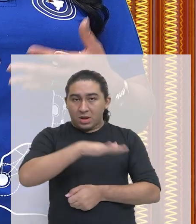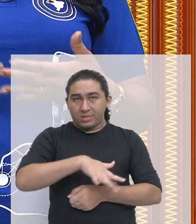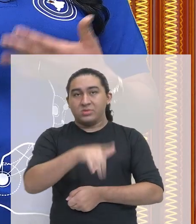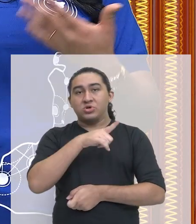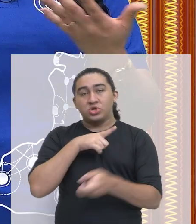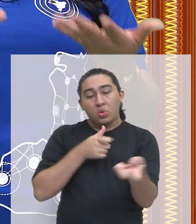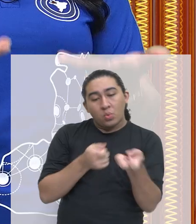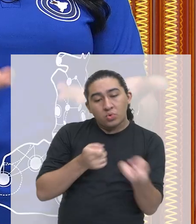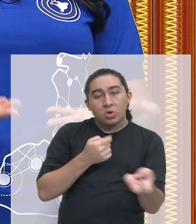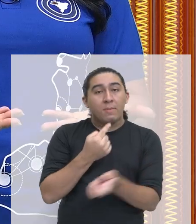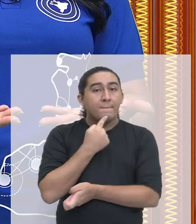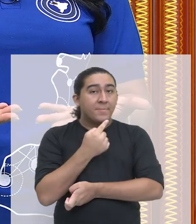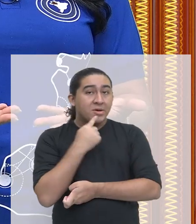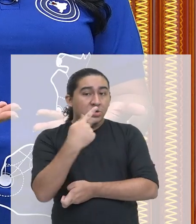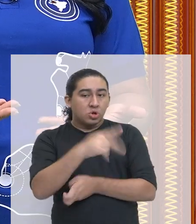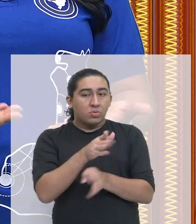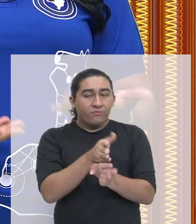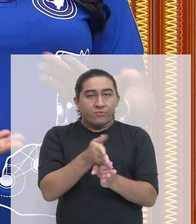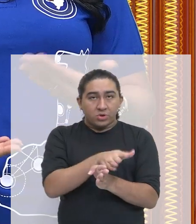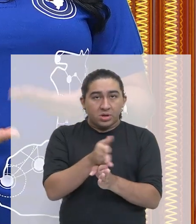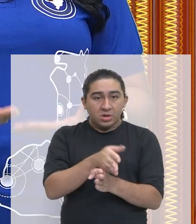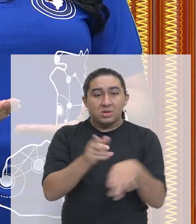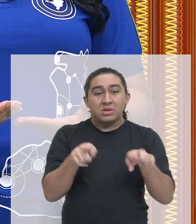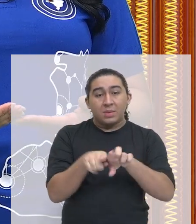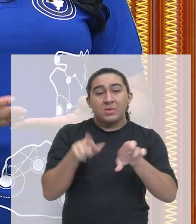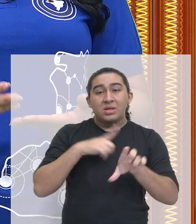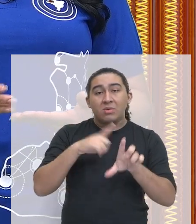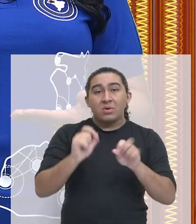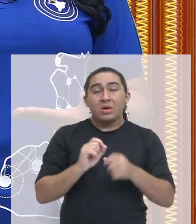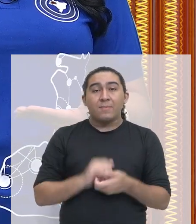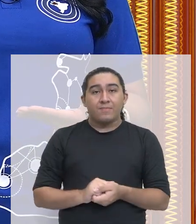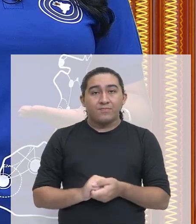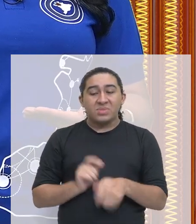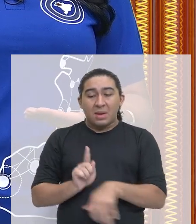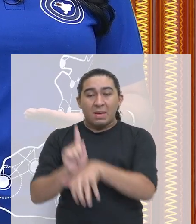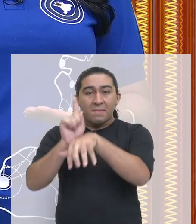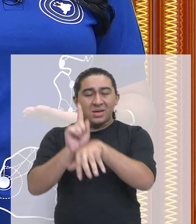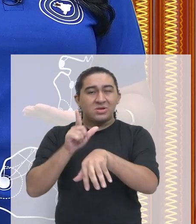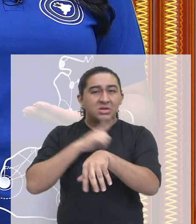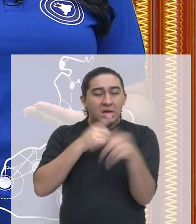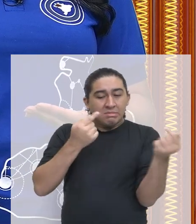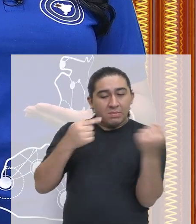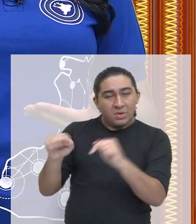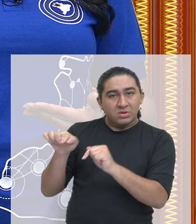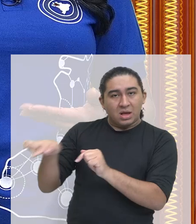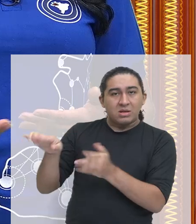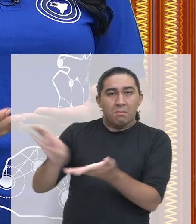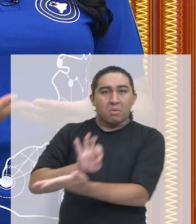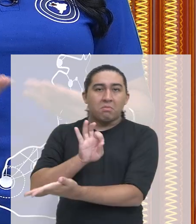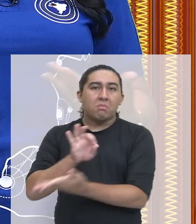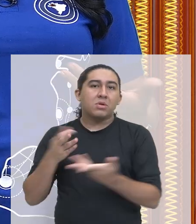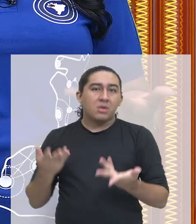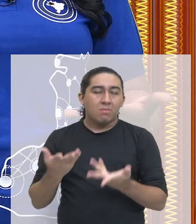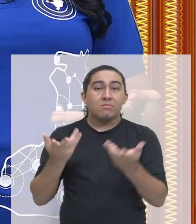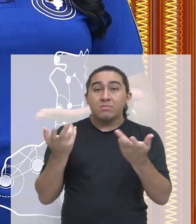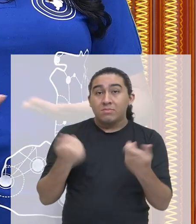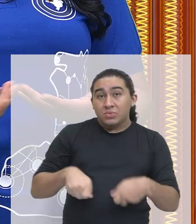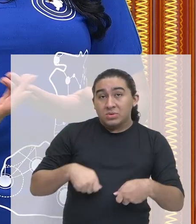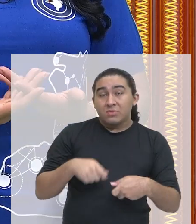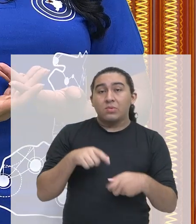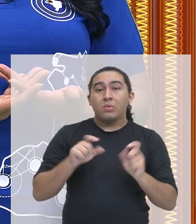que está bem próximo às suas fronteiras está com o armamento do seu maior inimigo naquele contexto. Claro que isso vai gerar